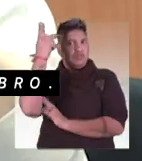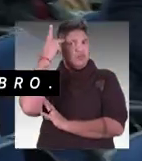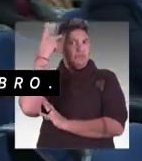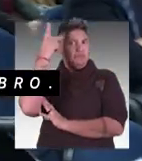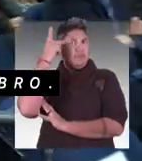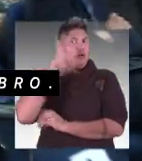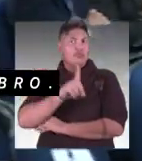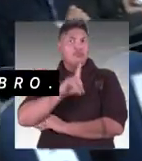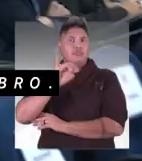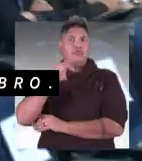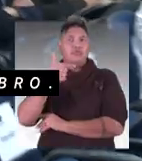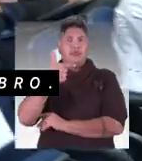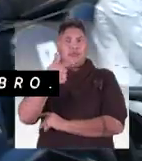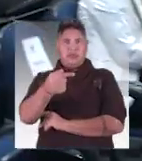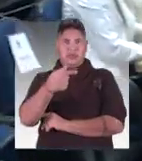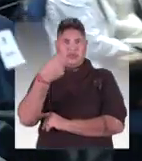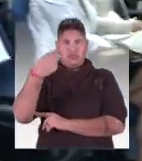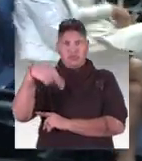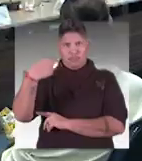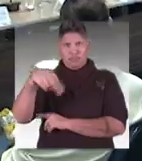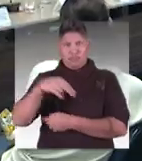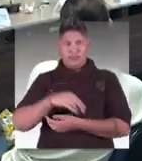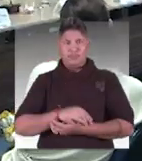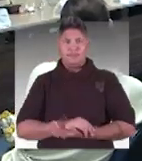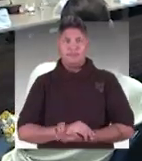no dia 27 de novembro.